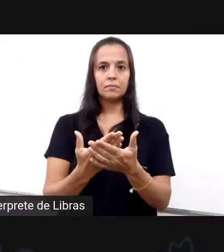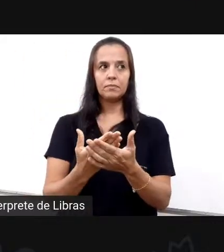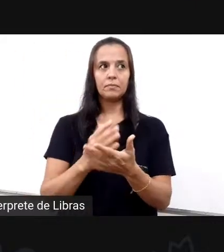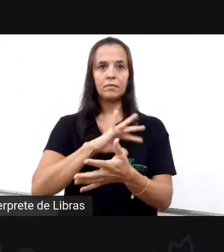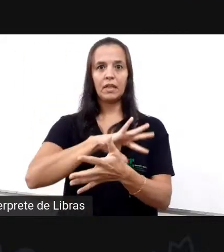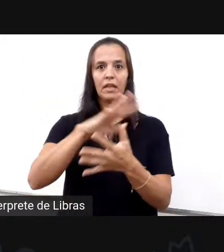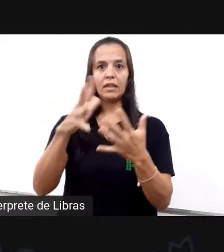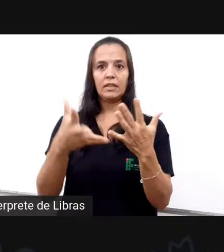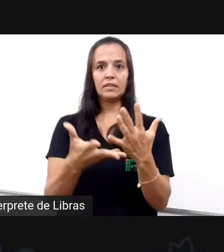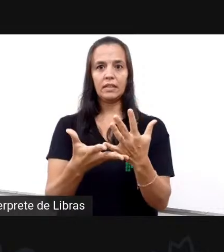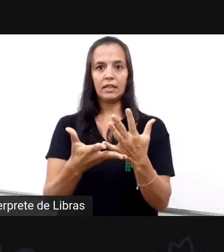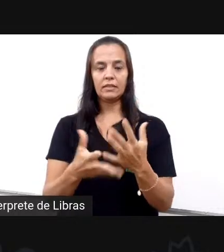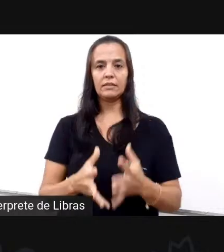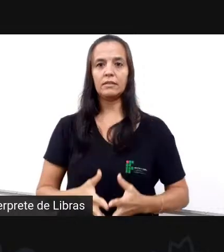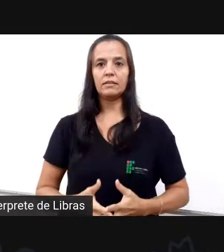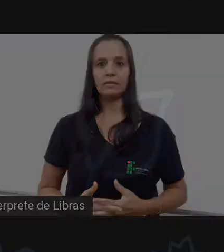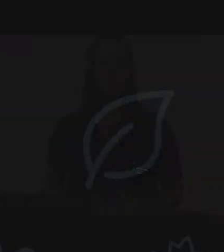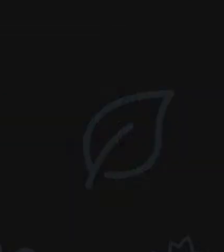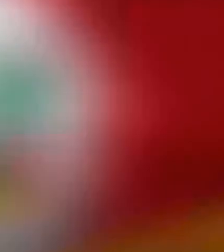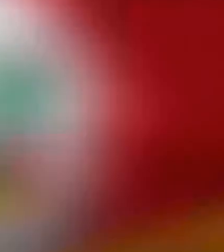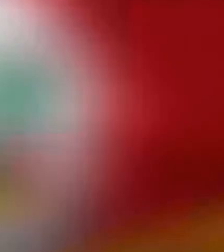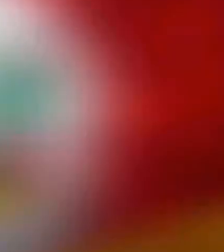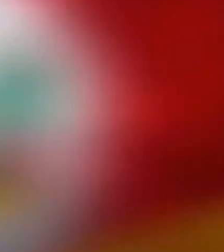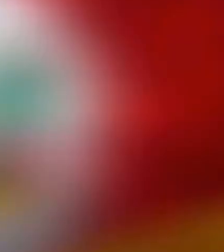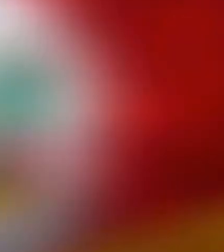de sinais.